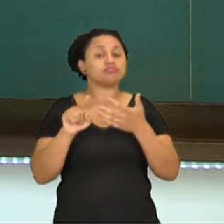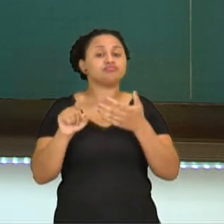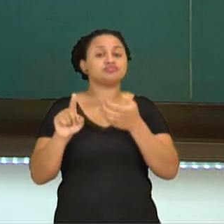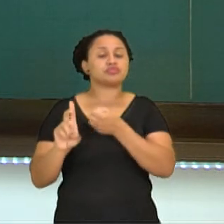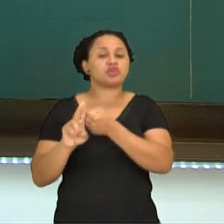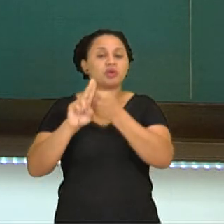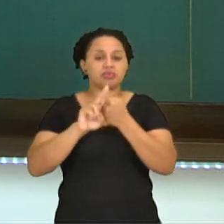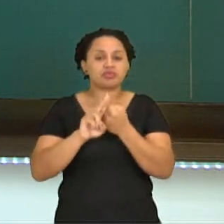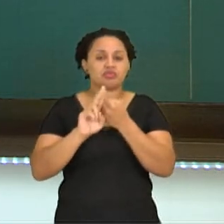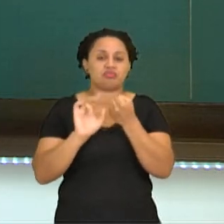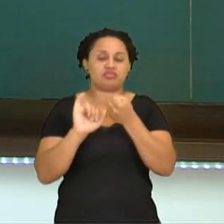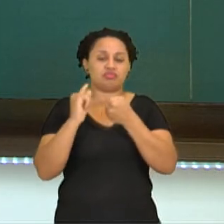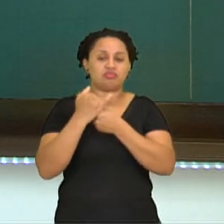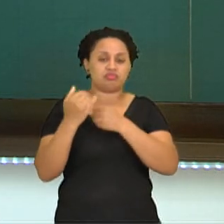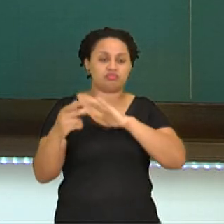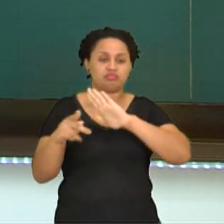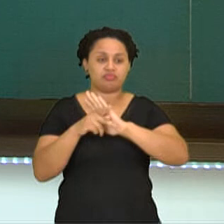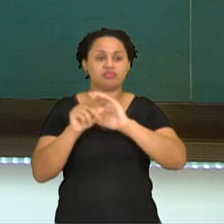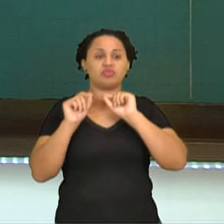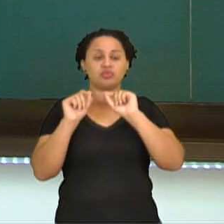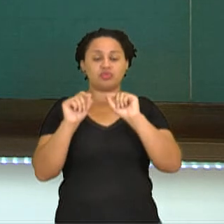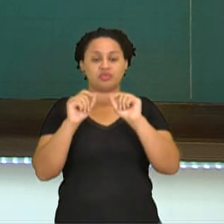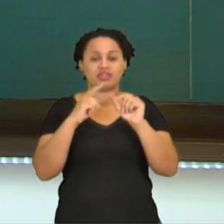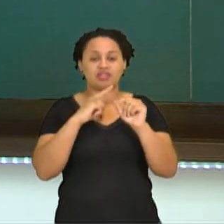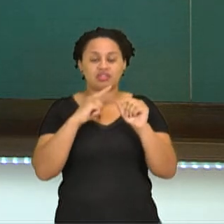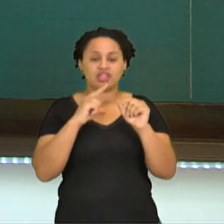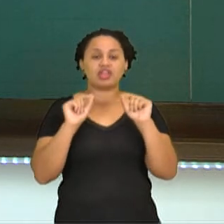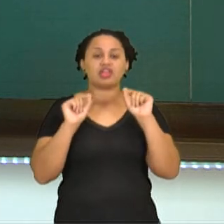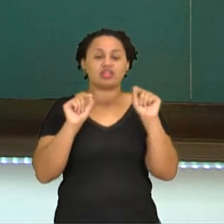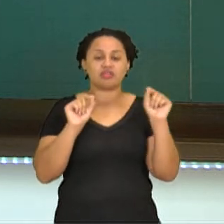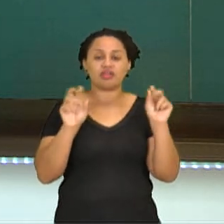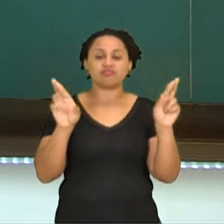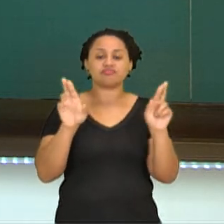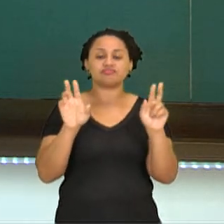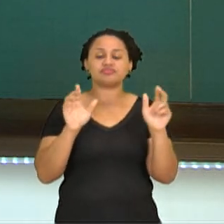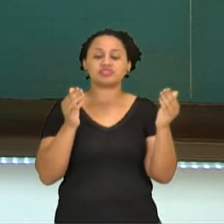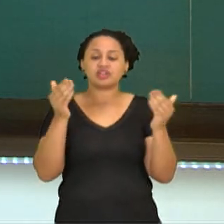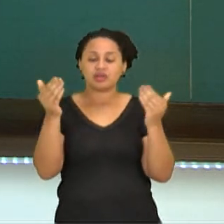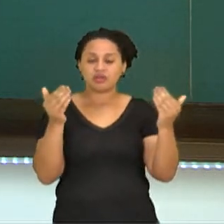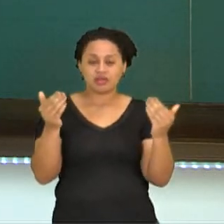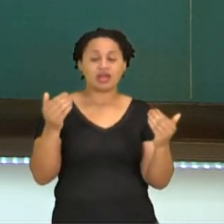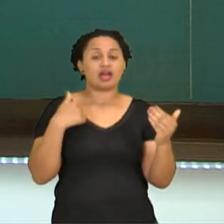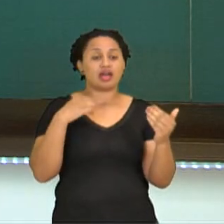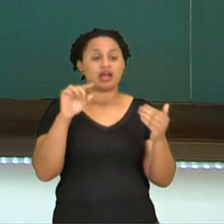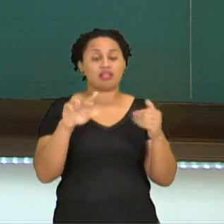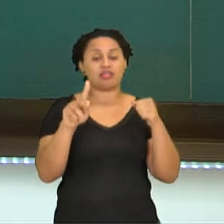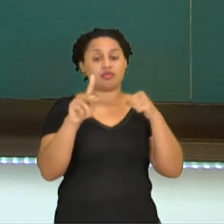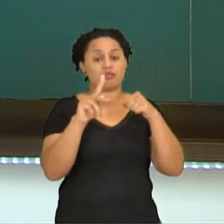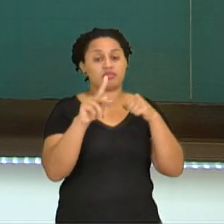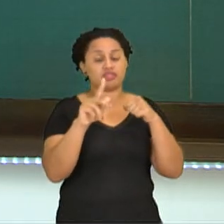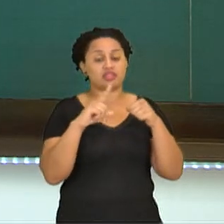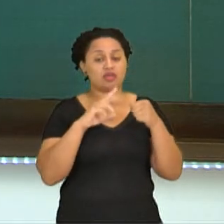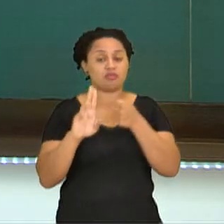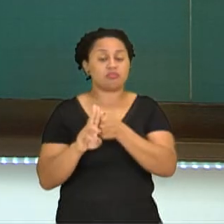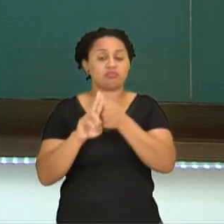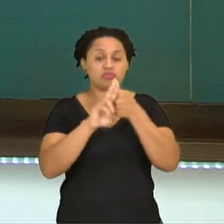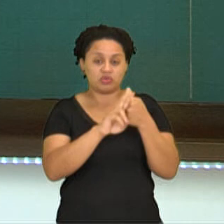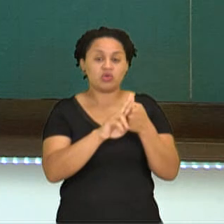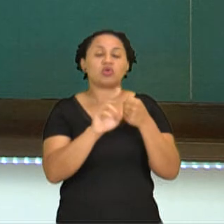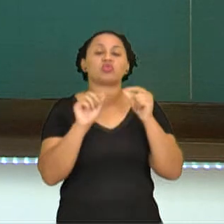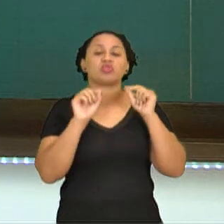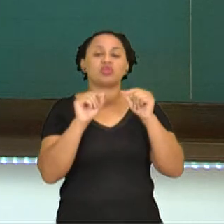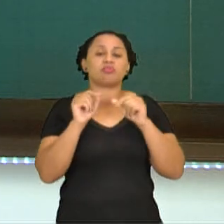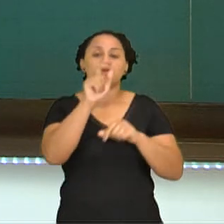possessivos adjetivos têm o seu respectivo pronome pessoal. Então,